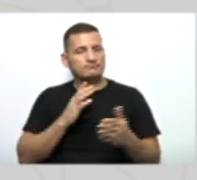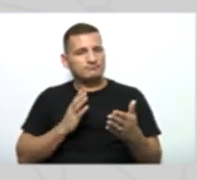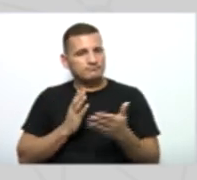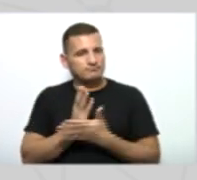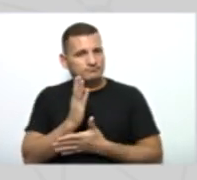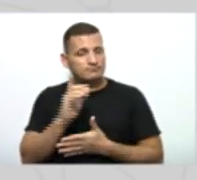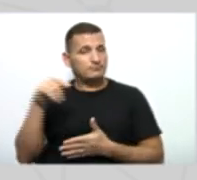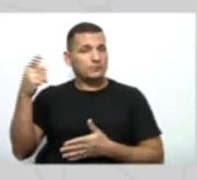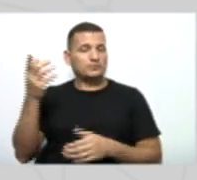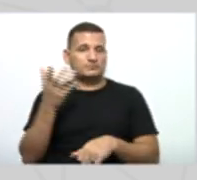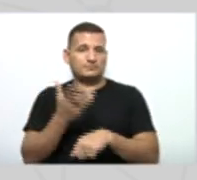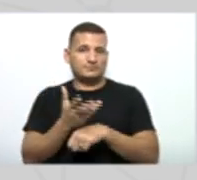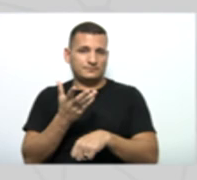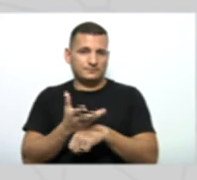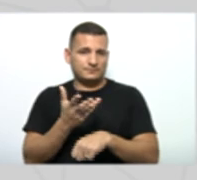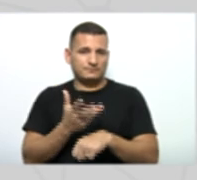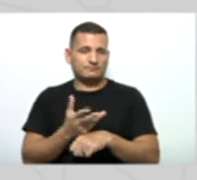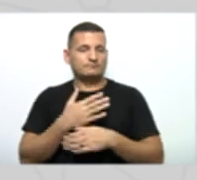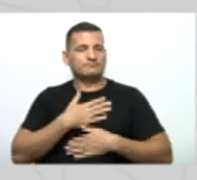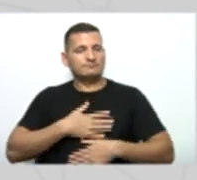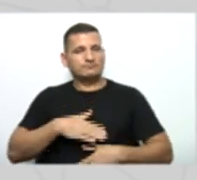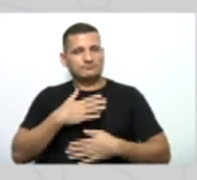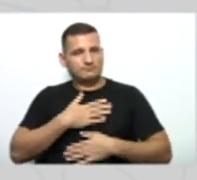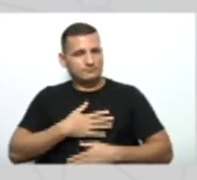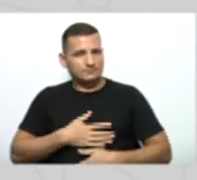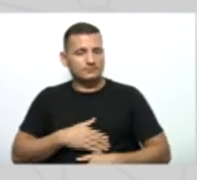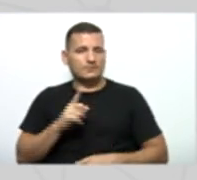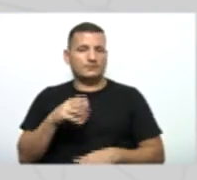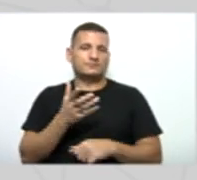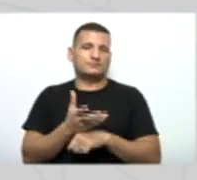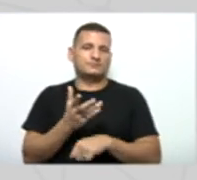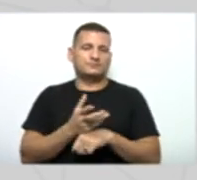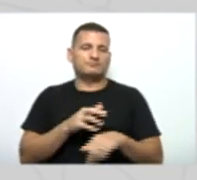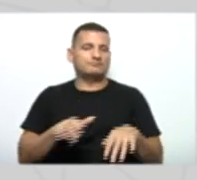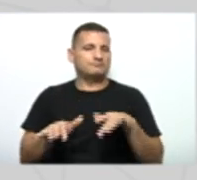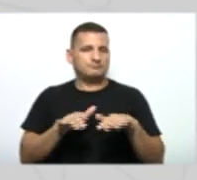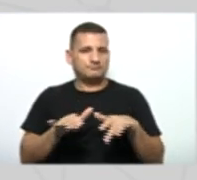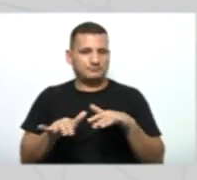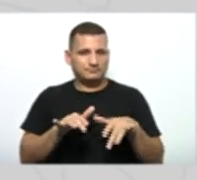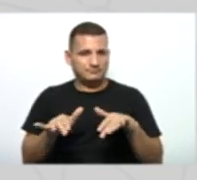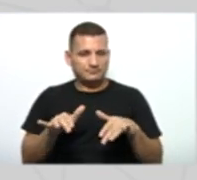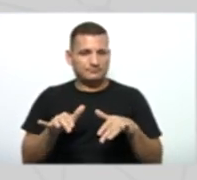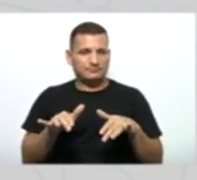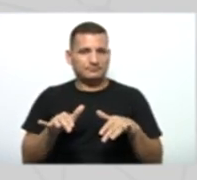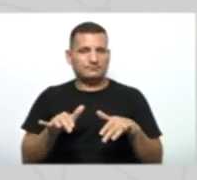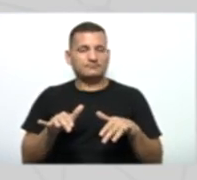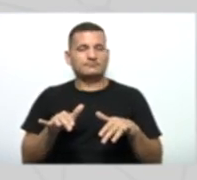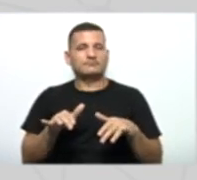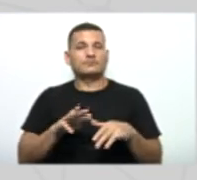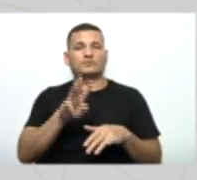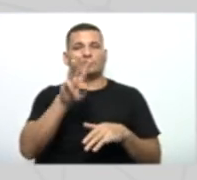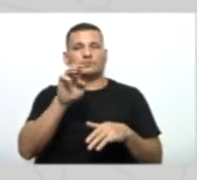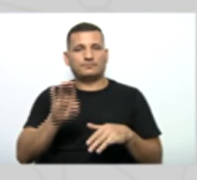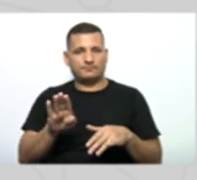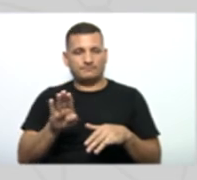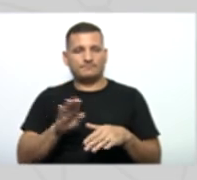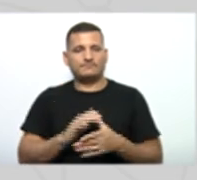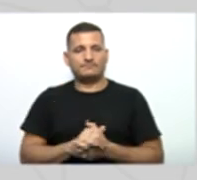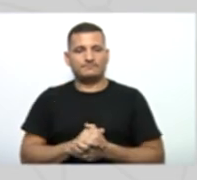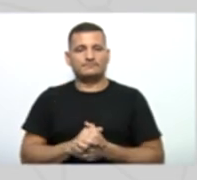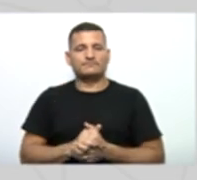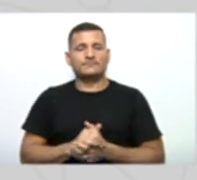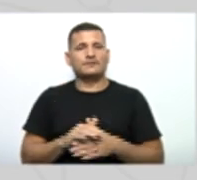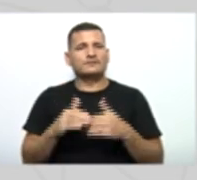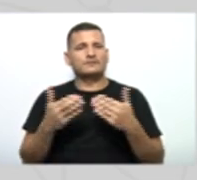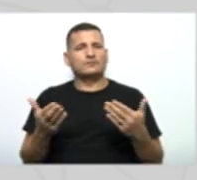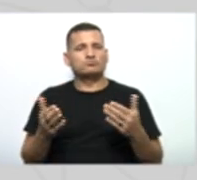para a próxima disciplina, ficarem tranquilos aí, que é a disciplina de programação para web. Então é isso, pessoal. Espero